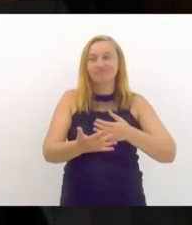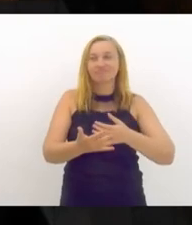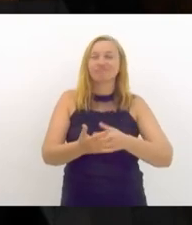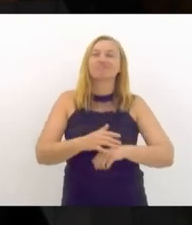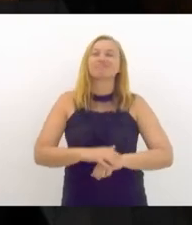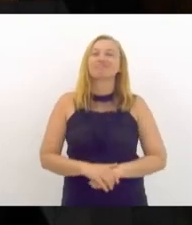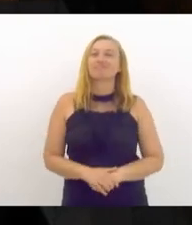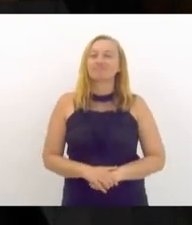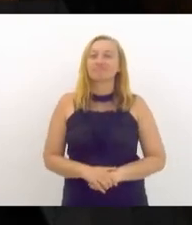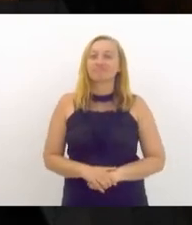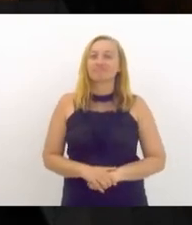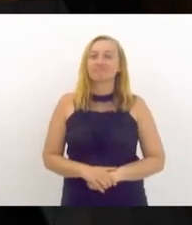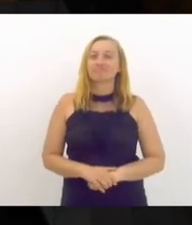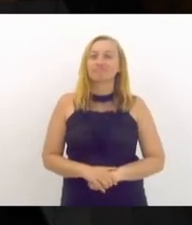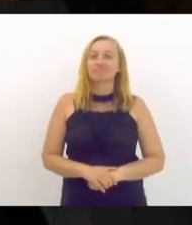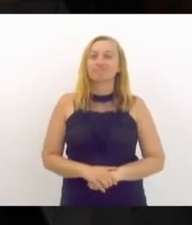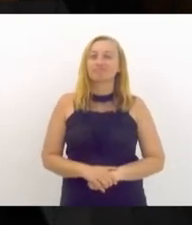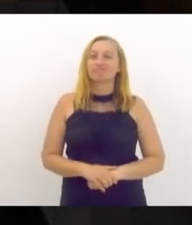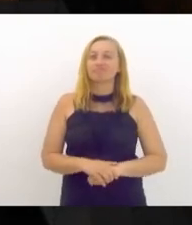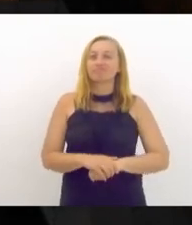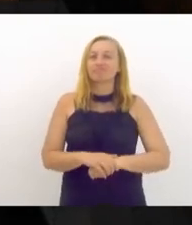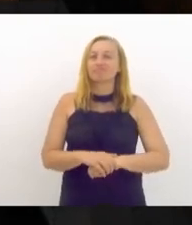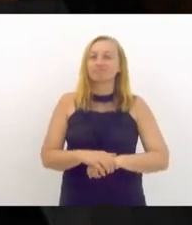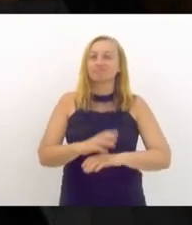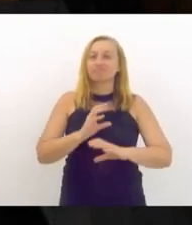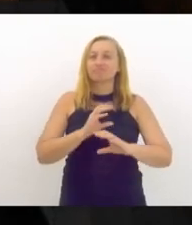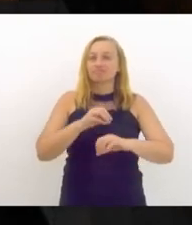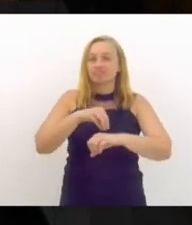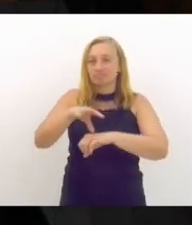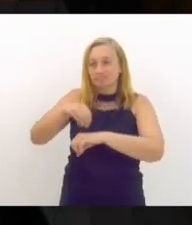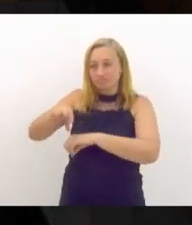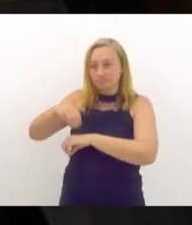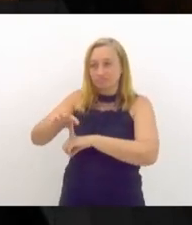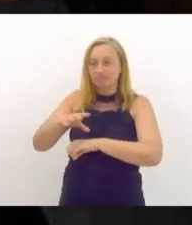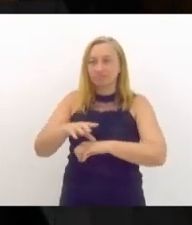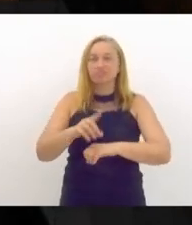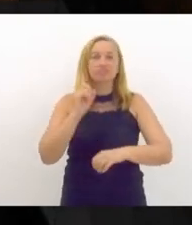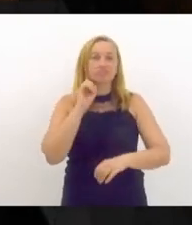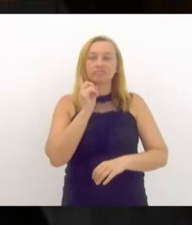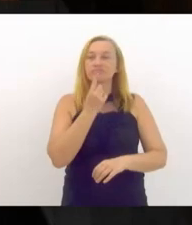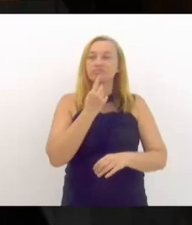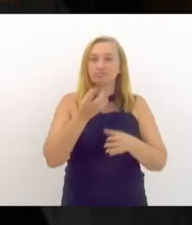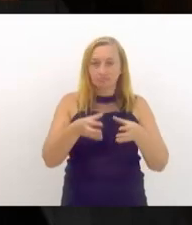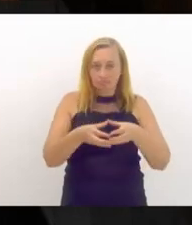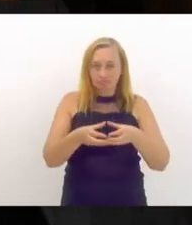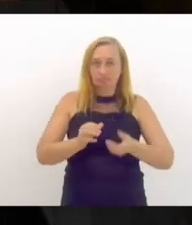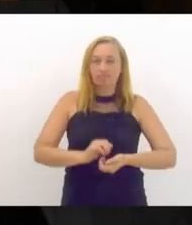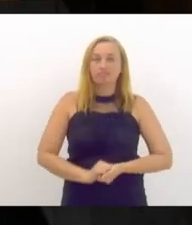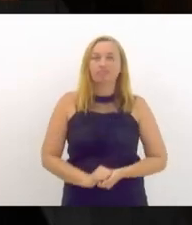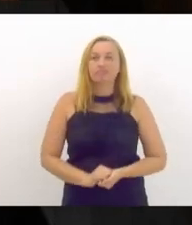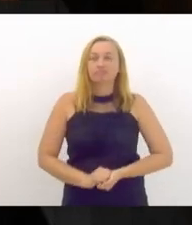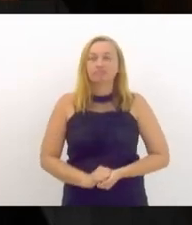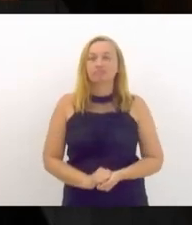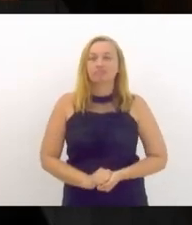Libras, que leva a nossa voz aos deficientes